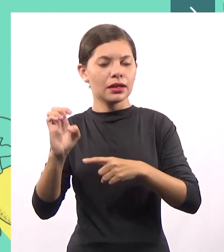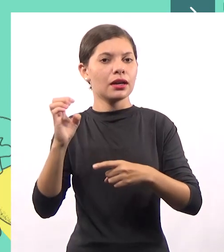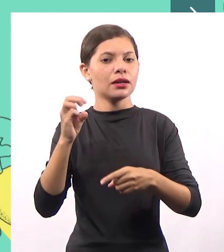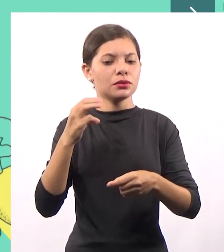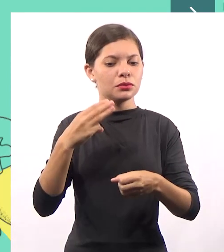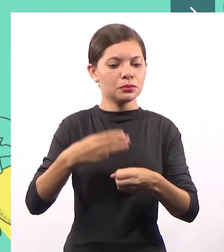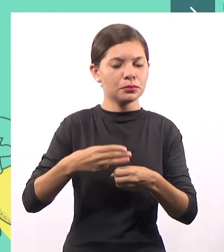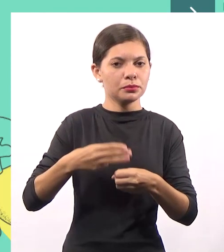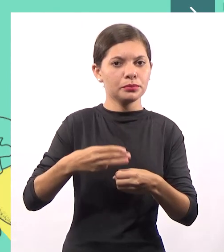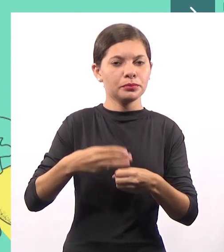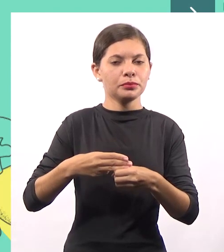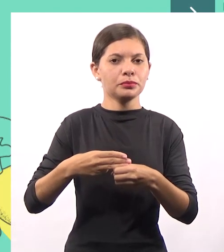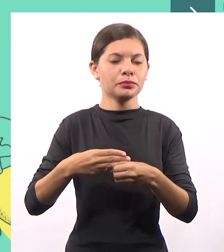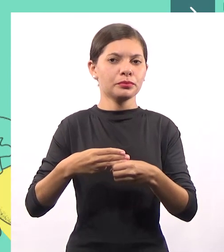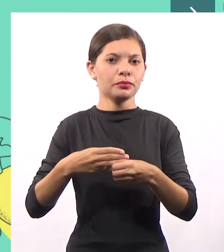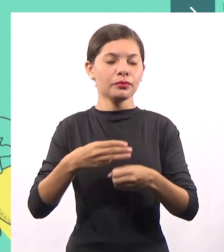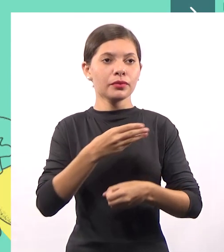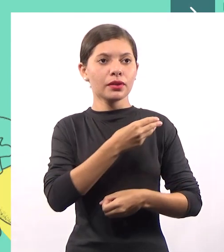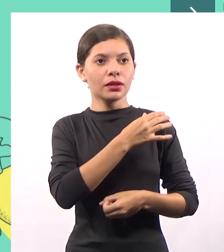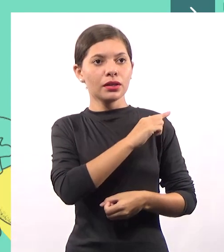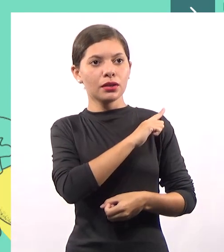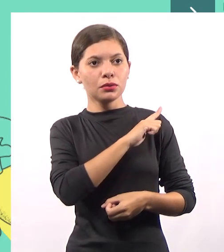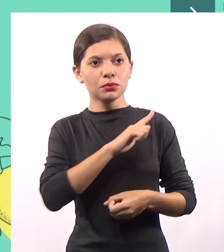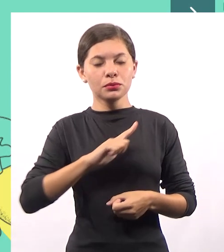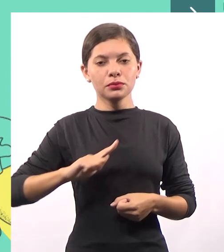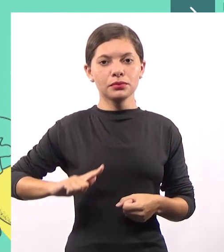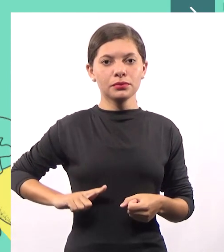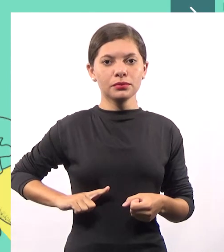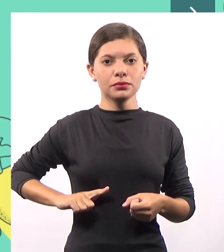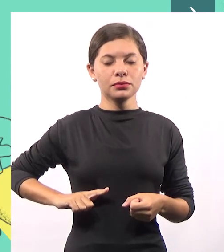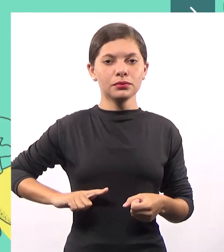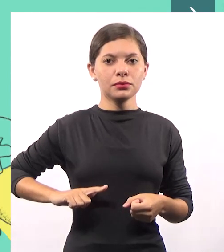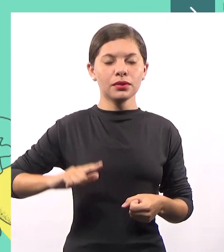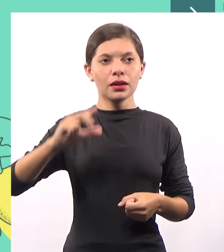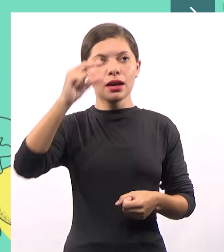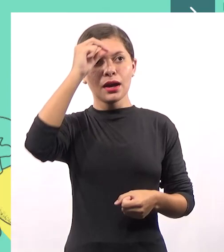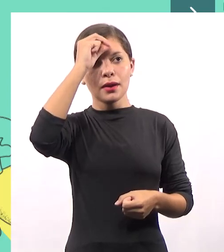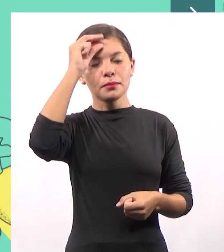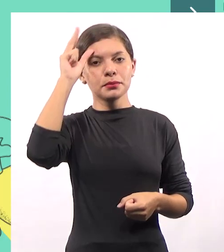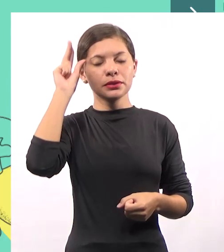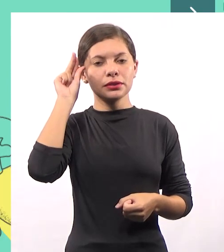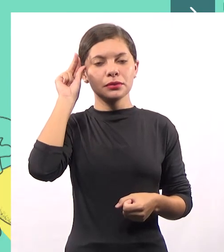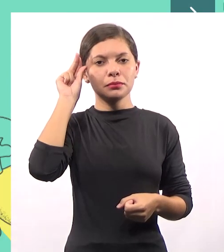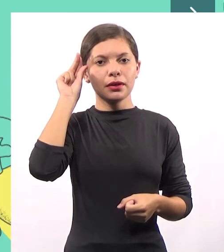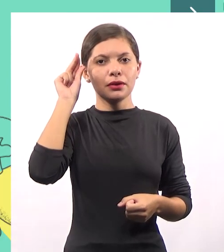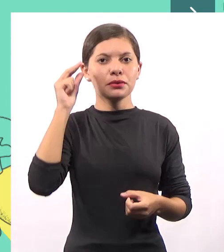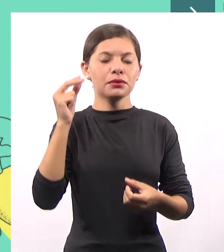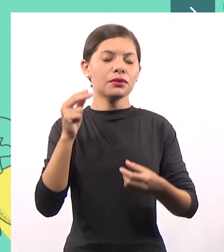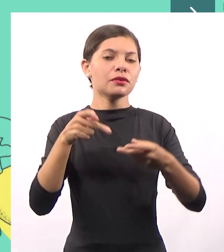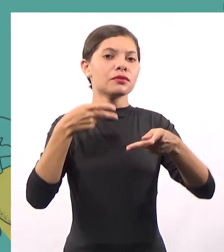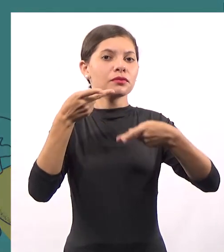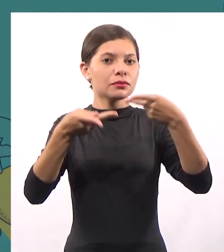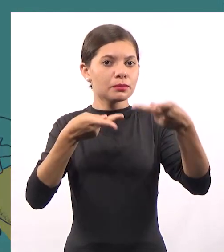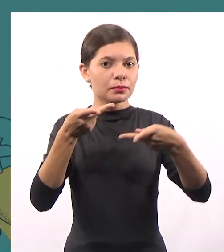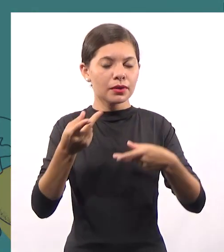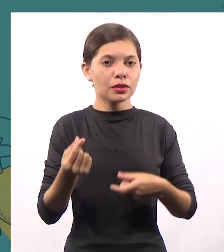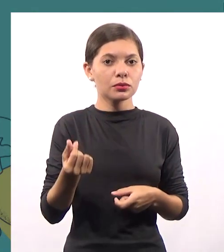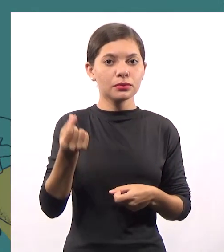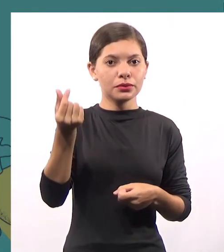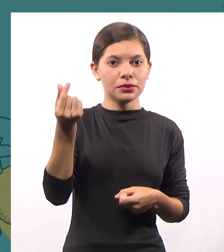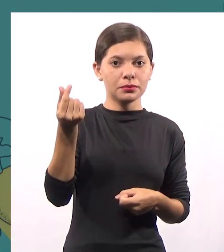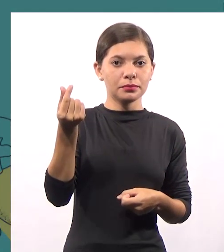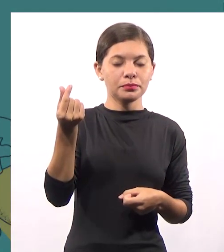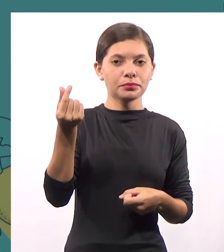dos municípios e da União. A complementação municipal, ela vai tratar desses recursos